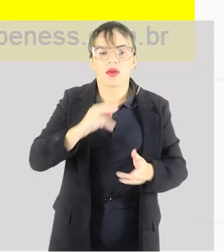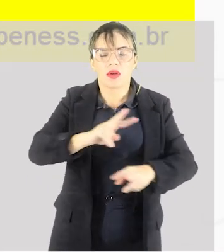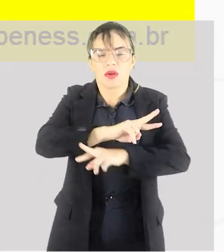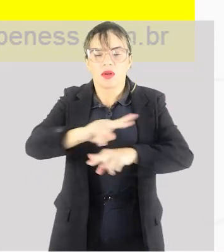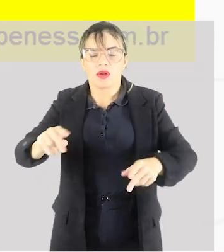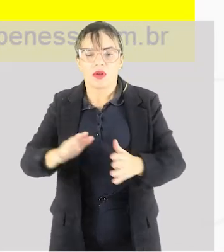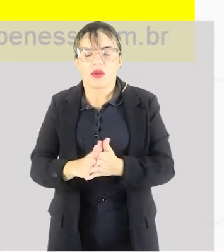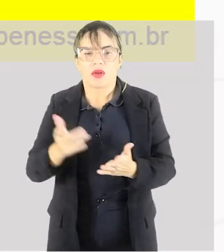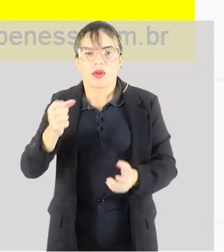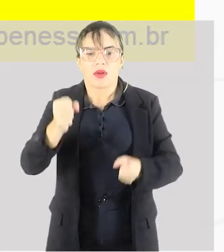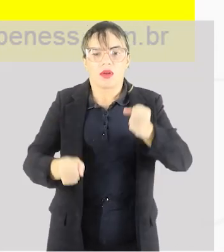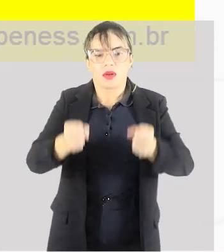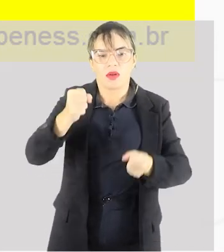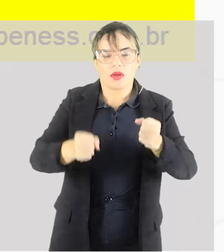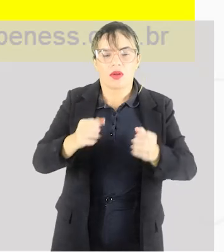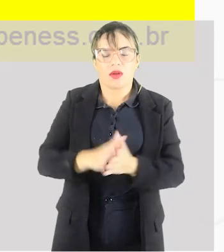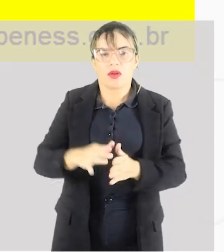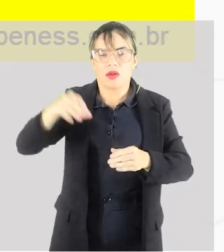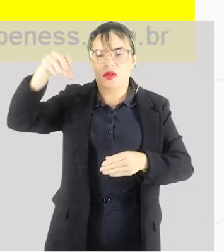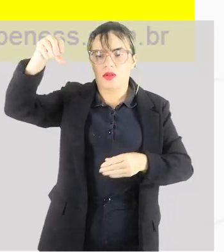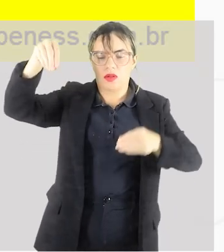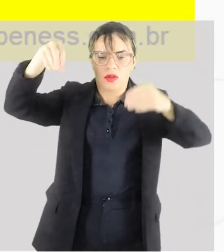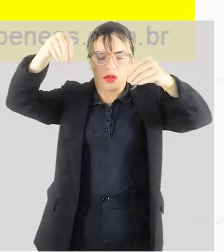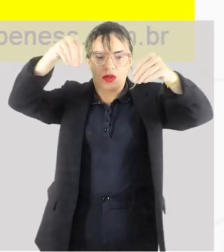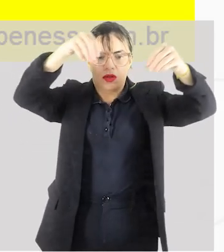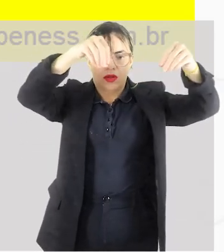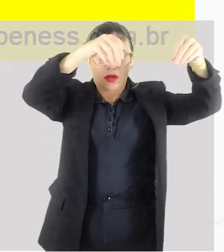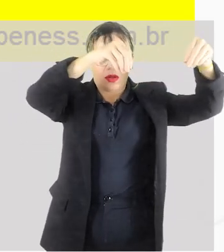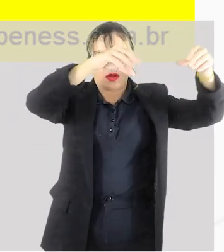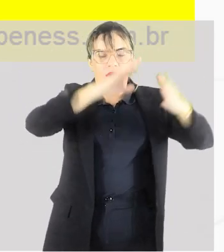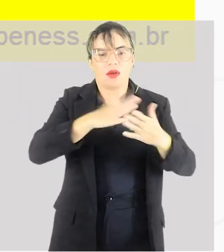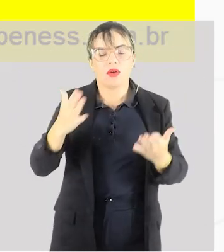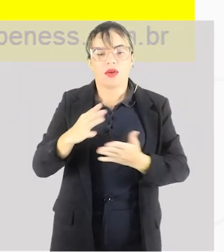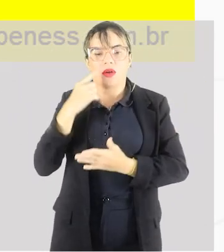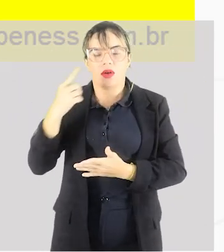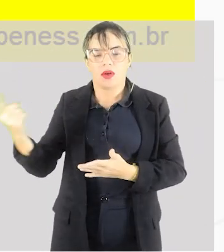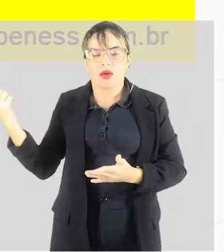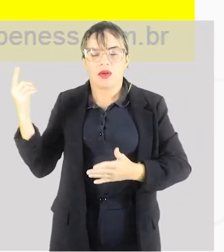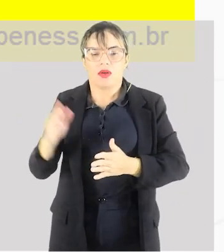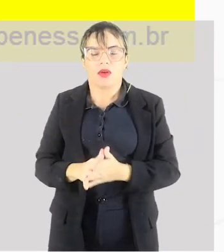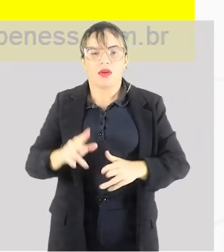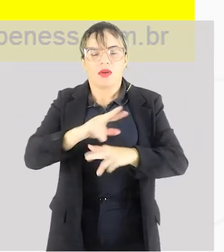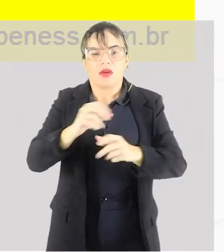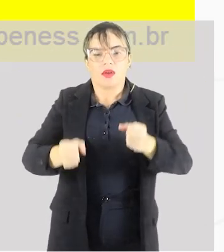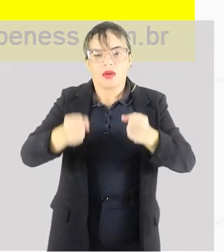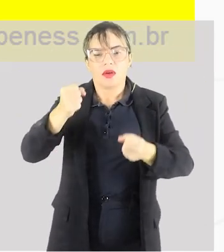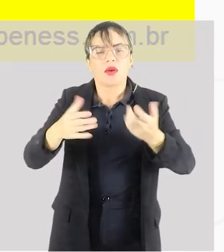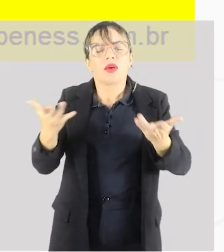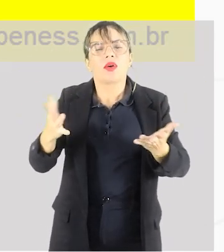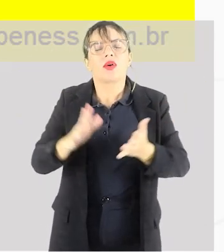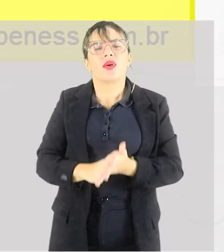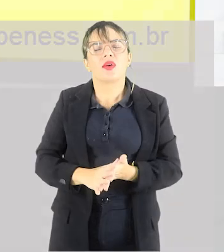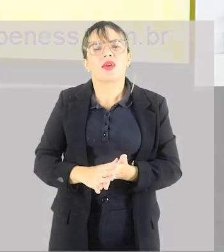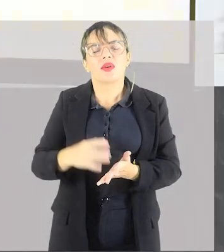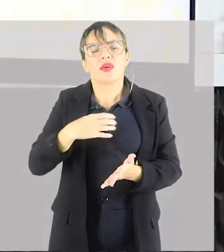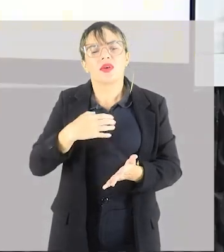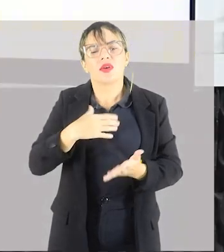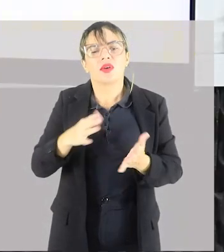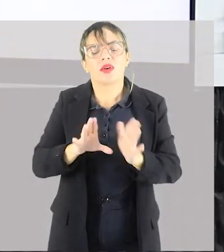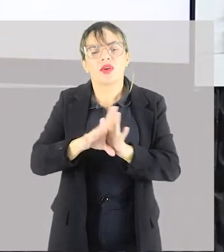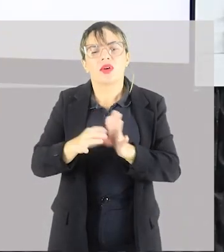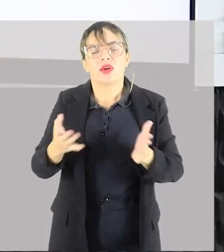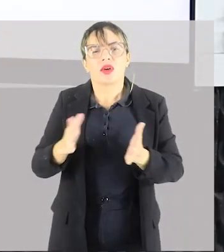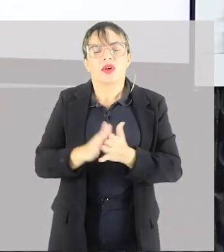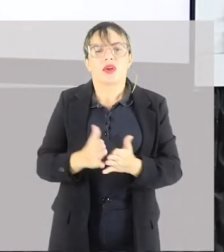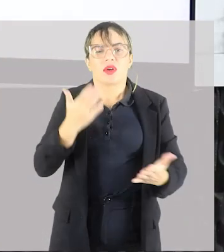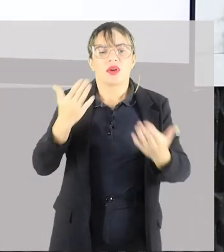desses presos em cabos como se fossem pregadores de roupa. Professor, do que se trata isso? Eu fiz uma comparação interessante. Aqui em São Luís a gente